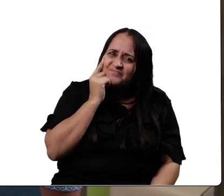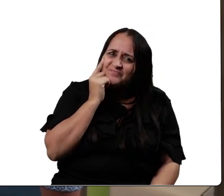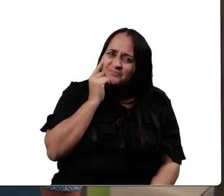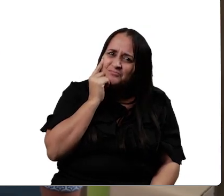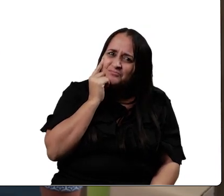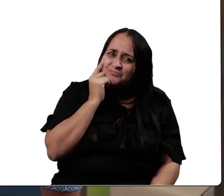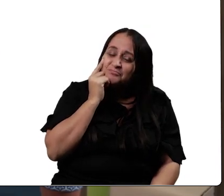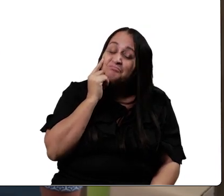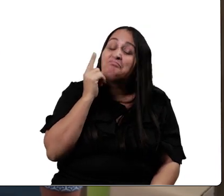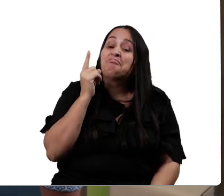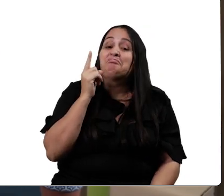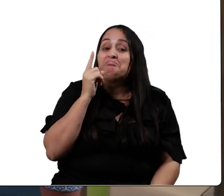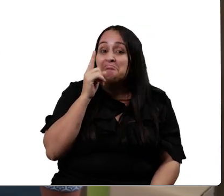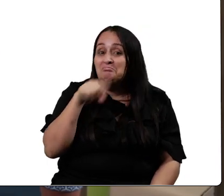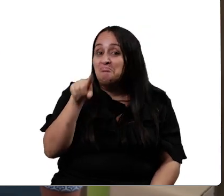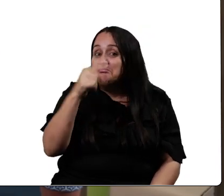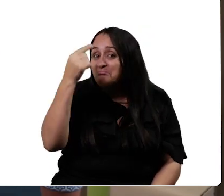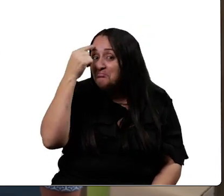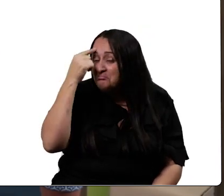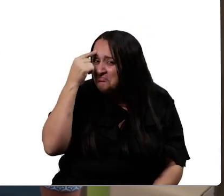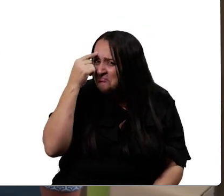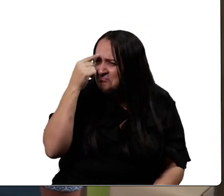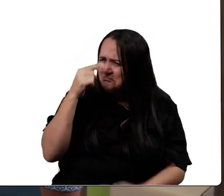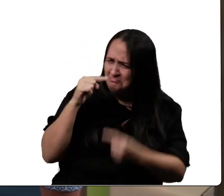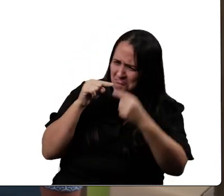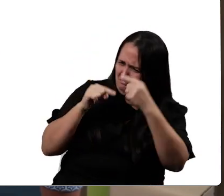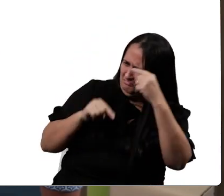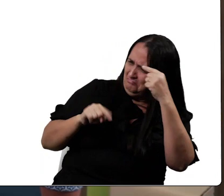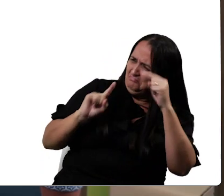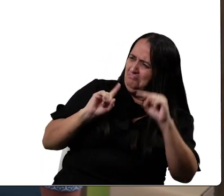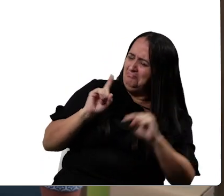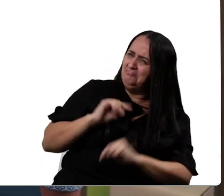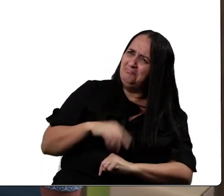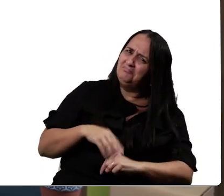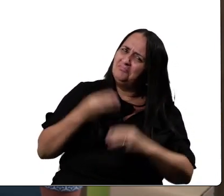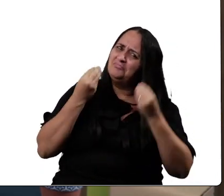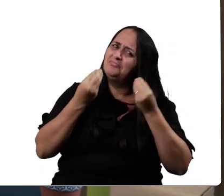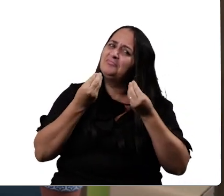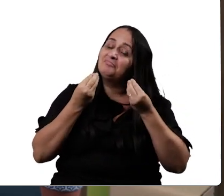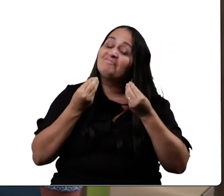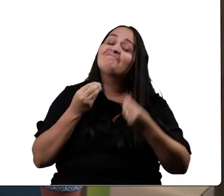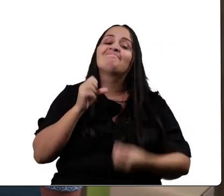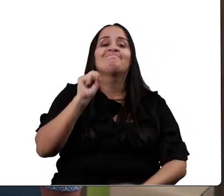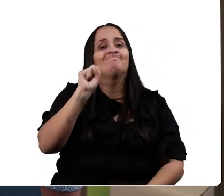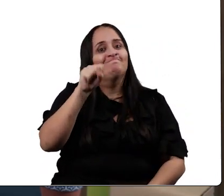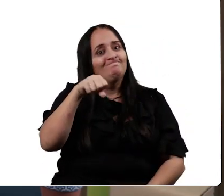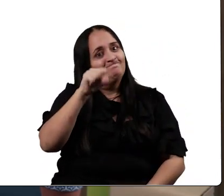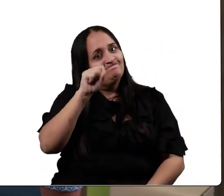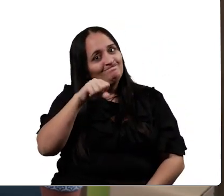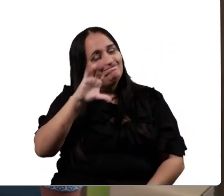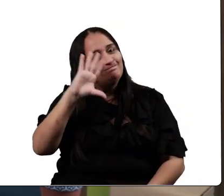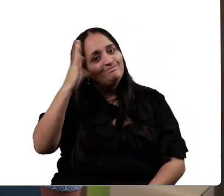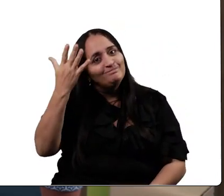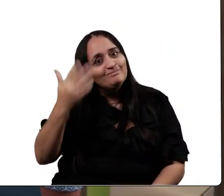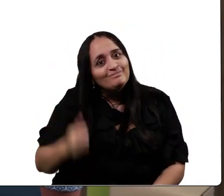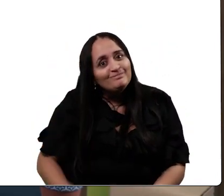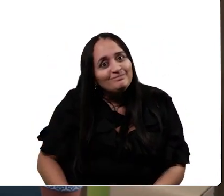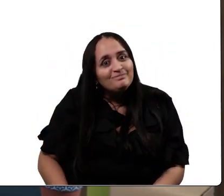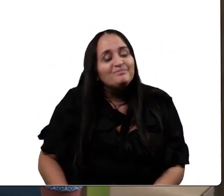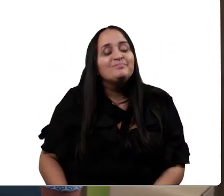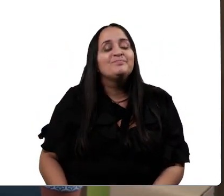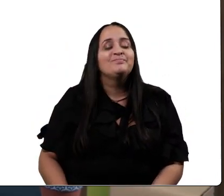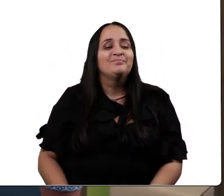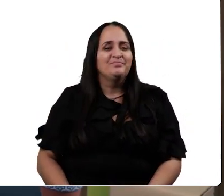gente ache que seria inadmissível uma coisa dessa, sim, acontece.